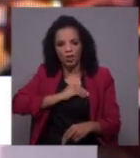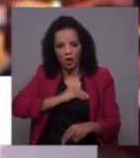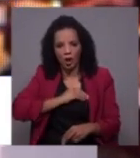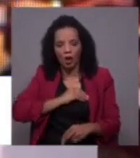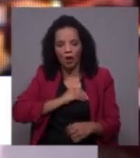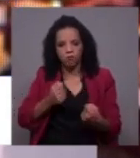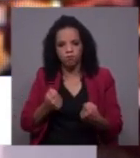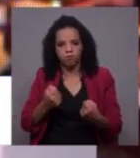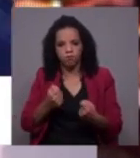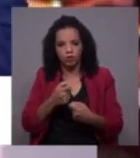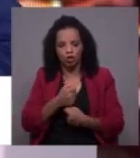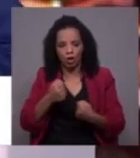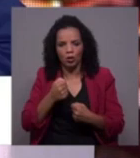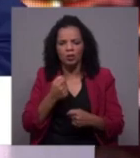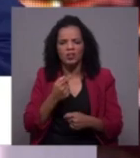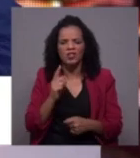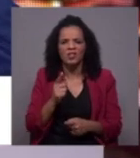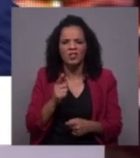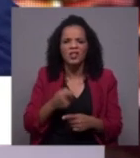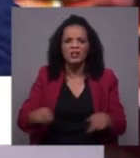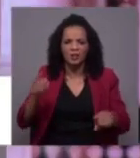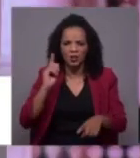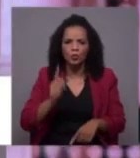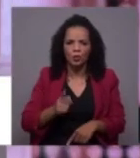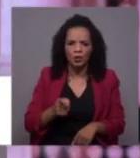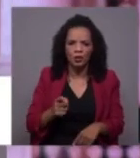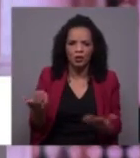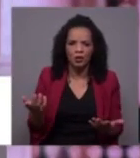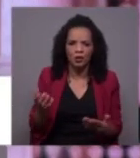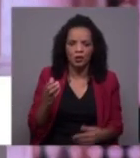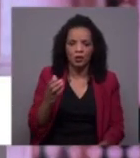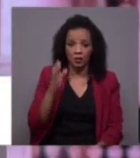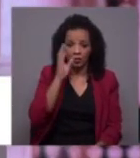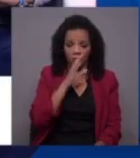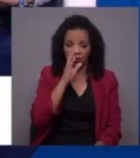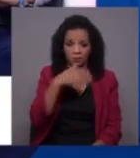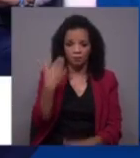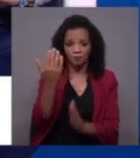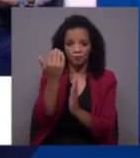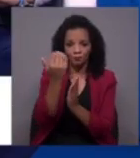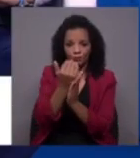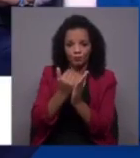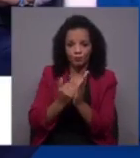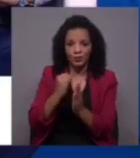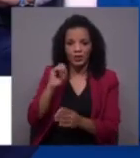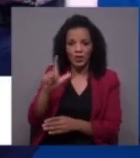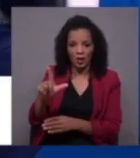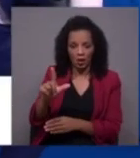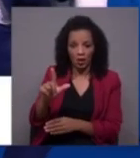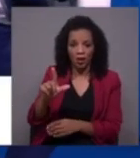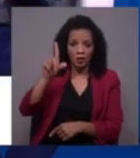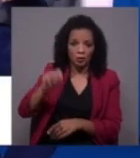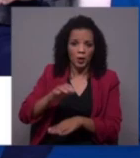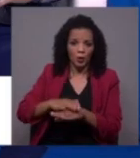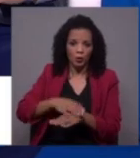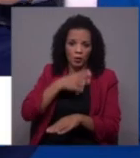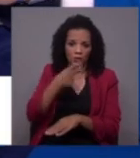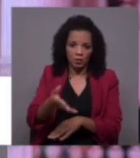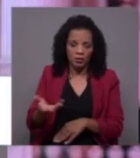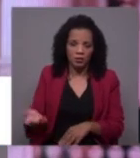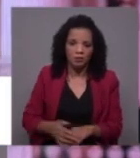Câmara demonstre que é as pessoas e suas empresas. E que é diferente de Carlos Moedas? Quem olha para o programa do Iniciativa Liberal e por aquilo que acabou de